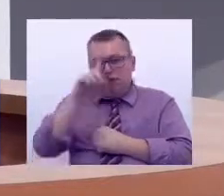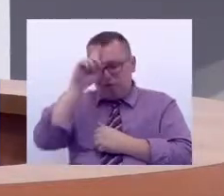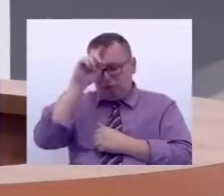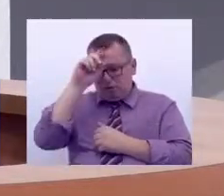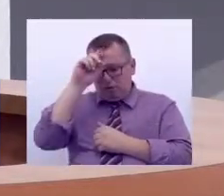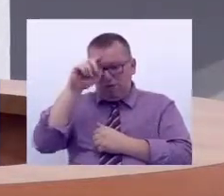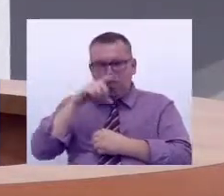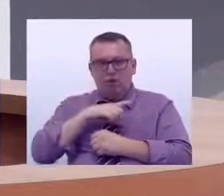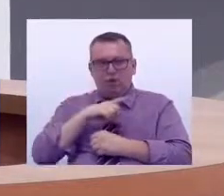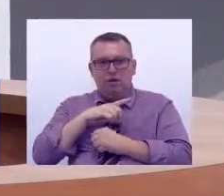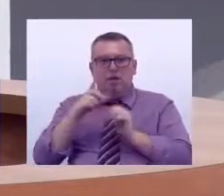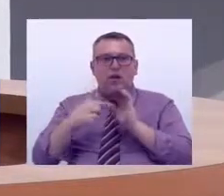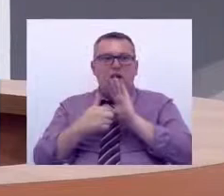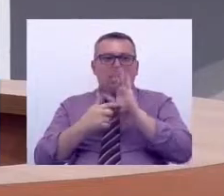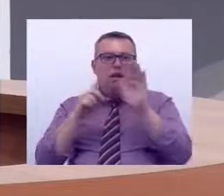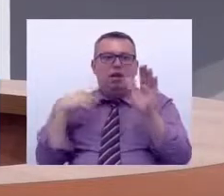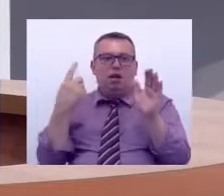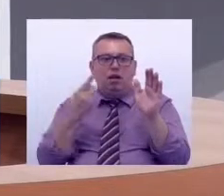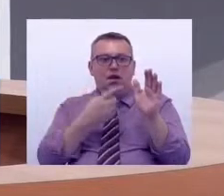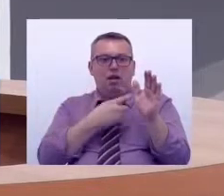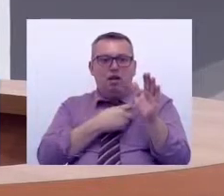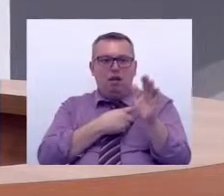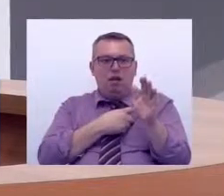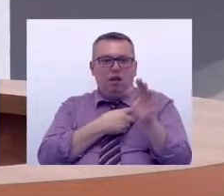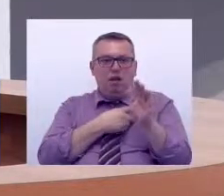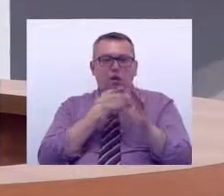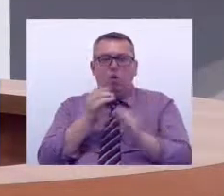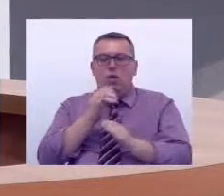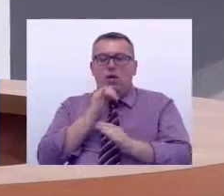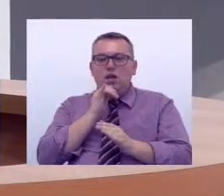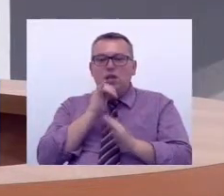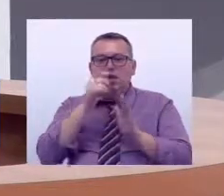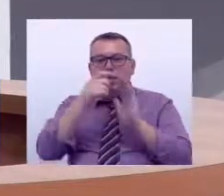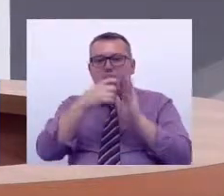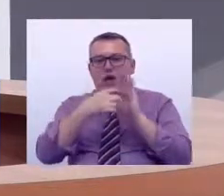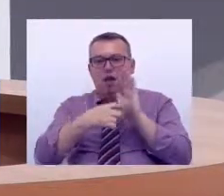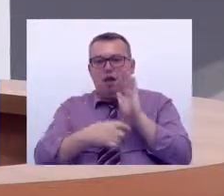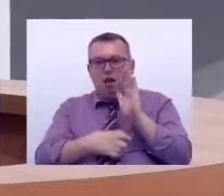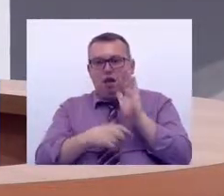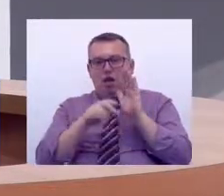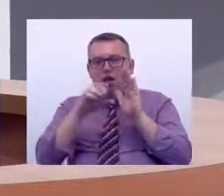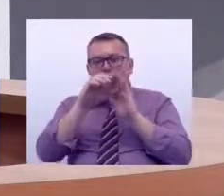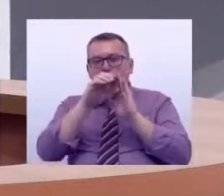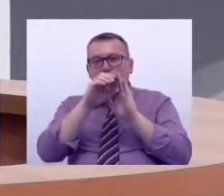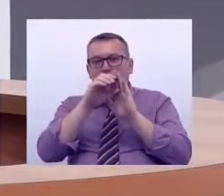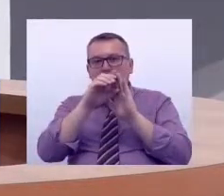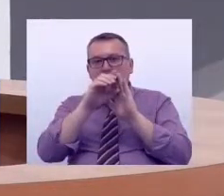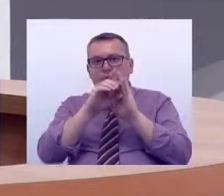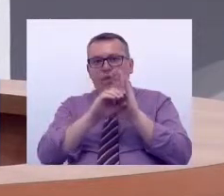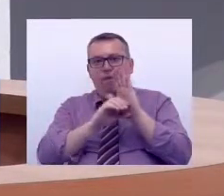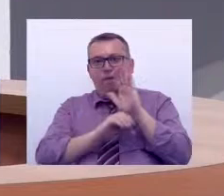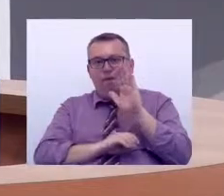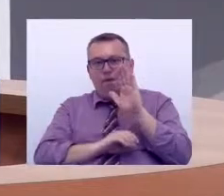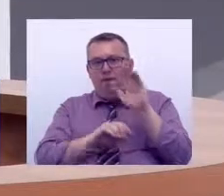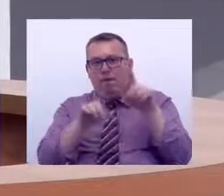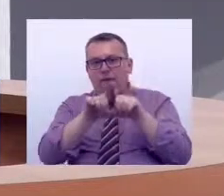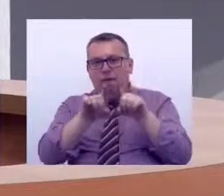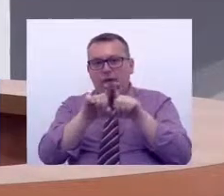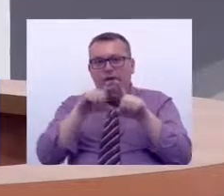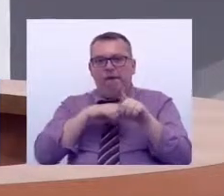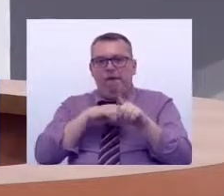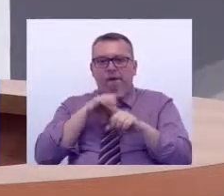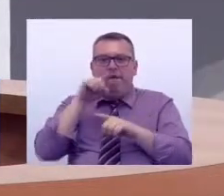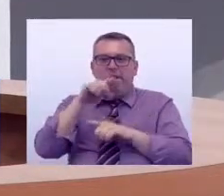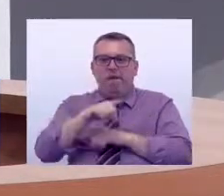tem que apresentar para nós um planejamento anual e o orçamento existente